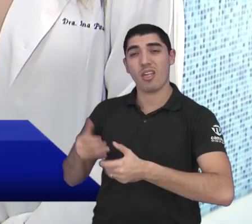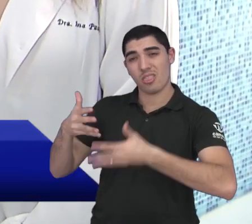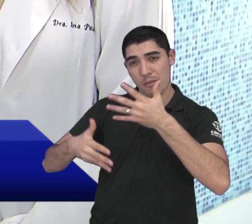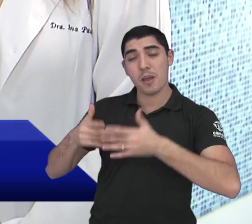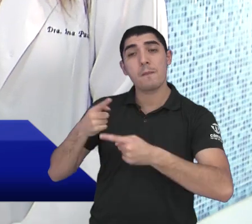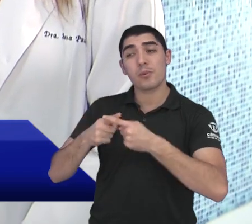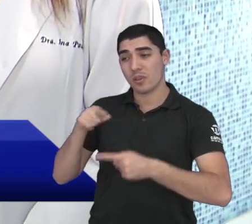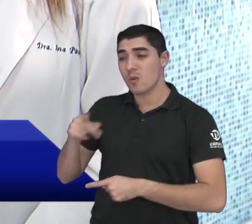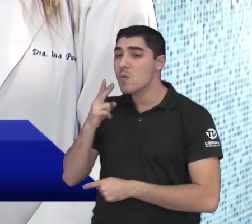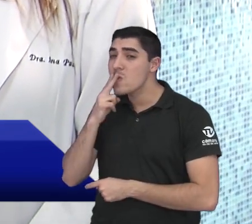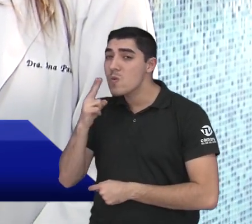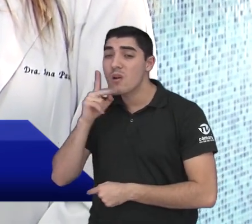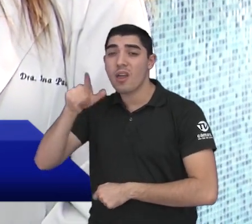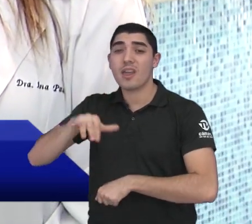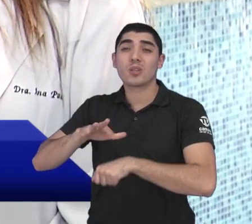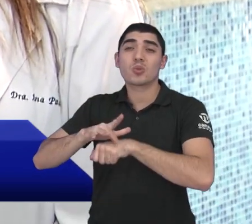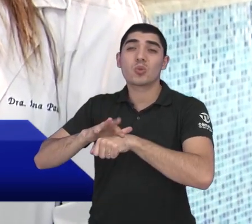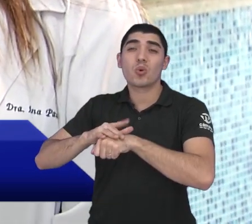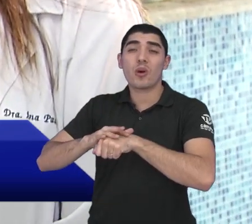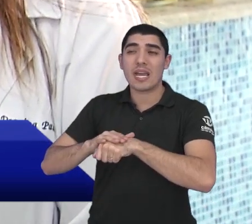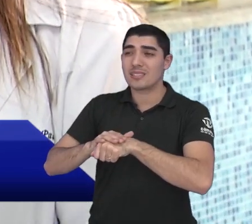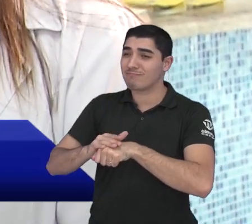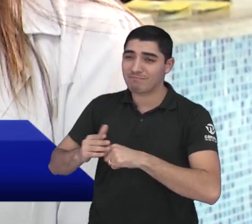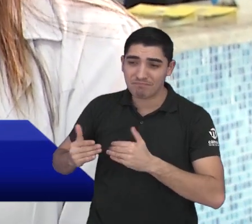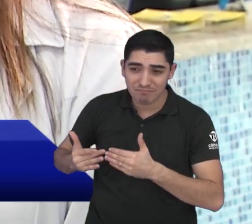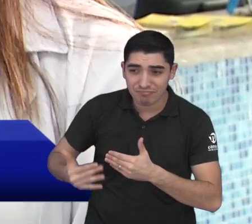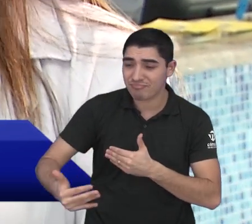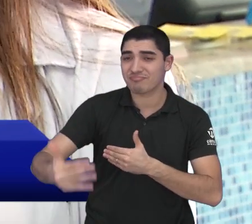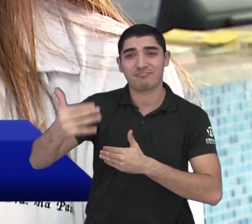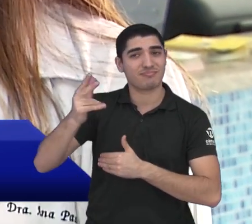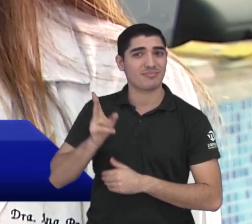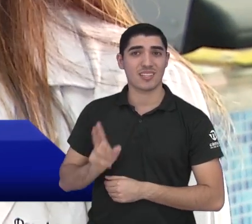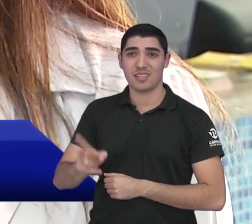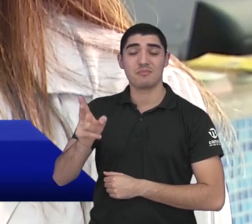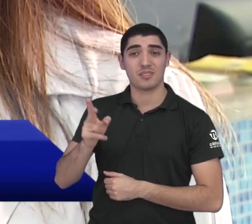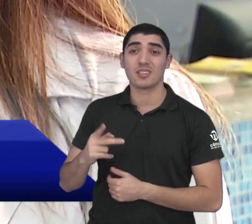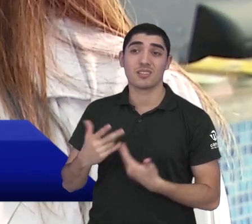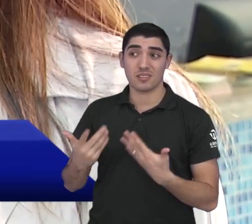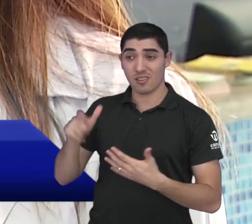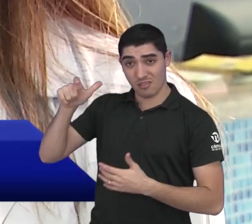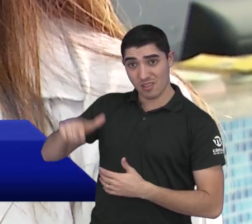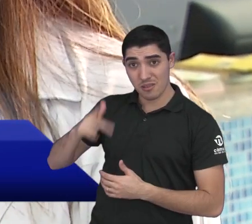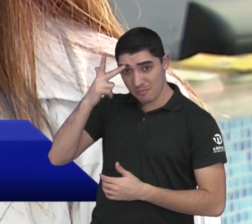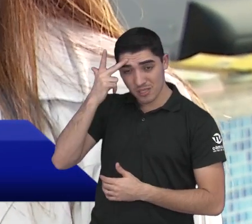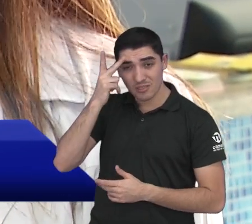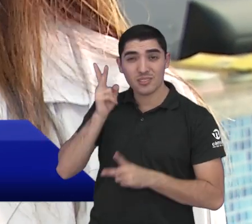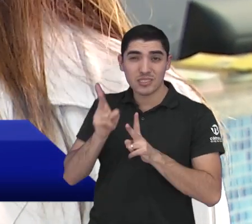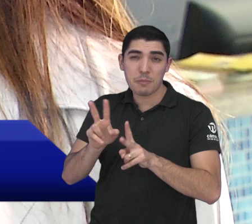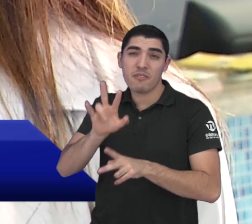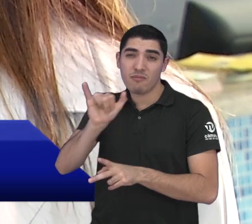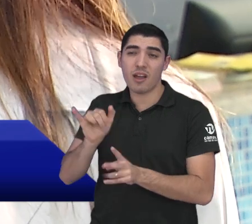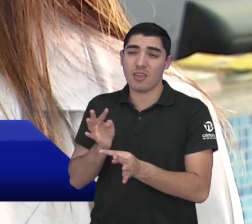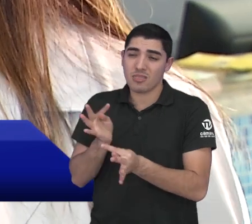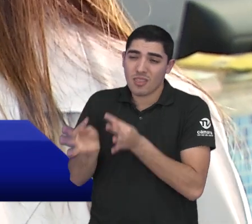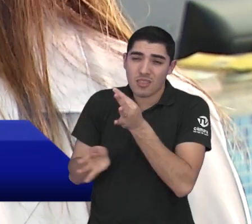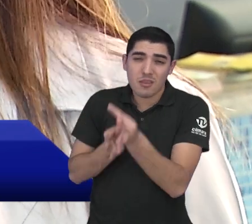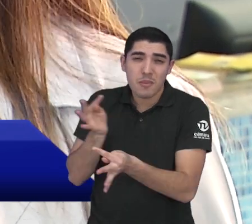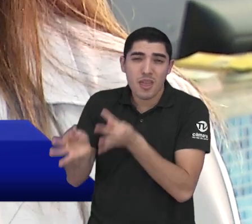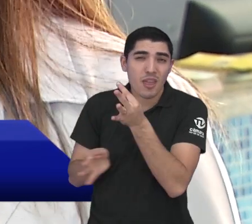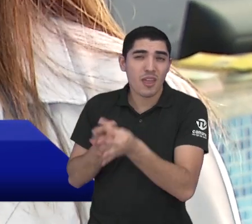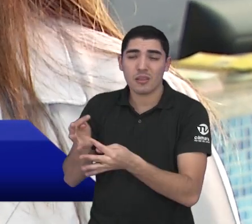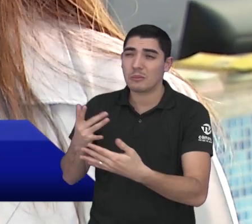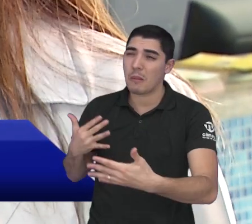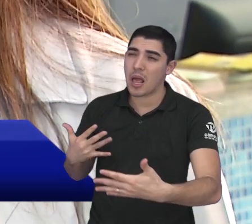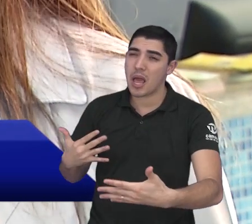saúde? Existe, porque o cigarro ele vai gerar doença crônica. E, por ser uma doença crônica, ela vai ser